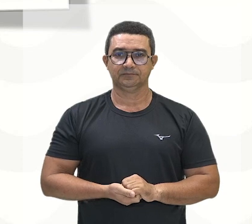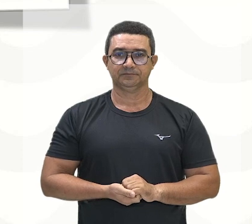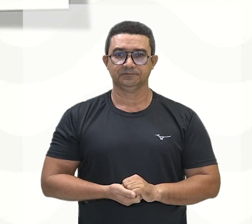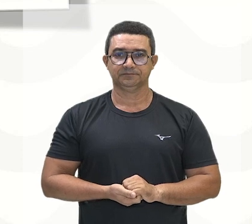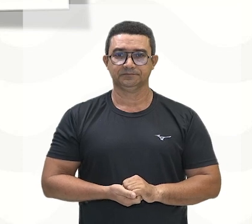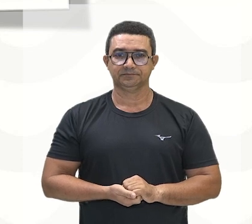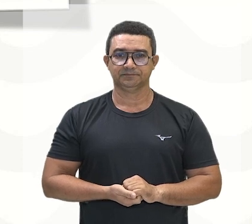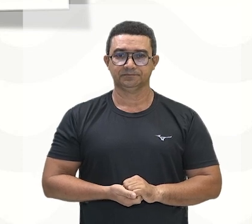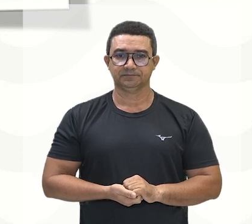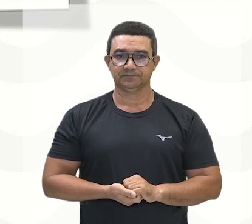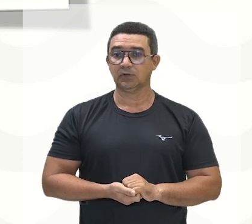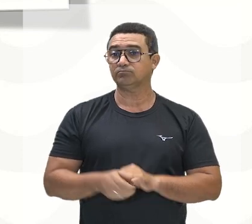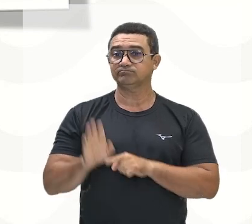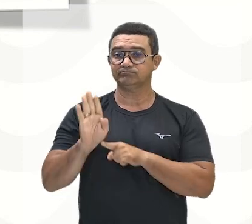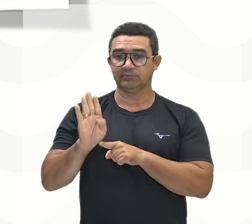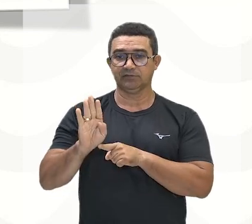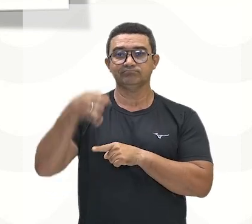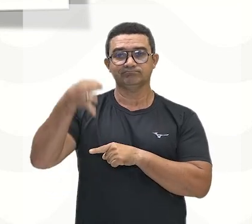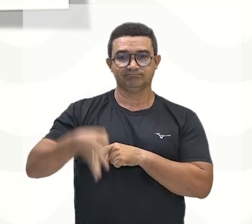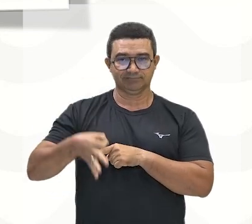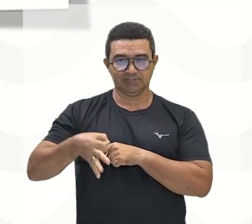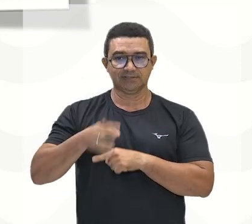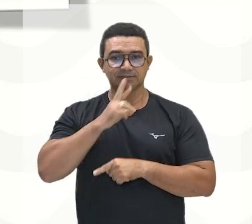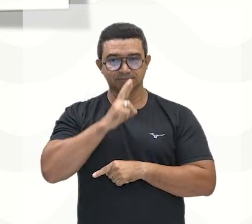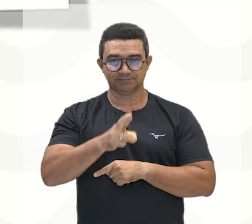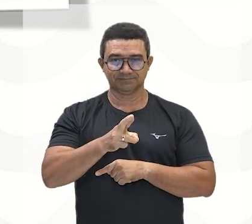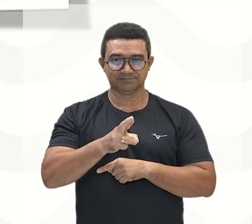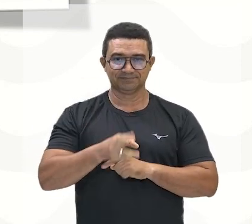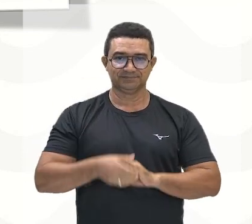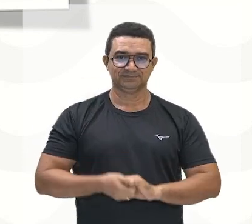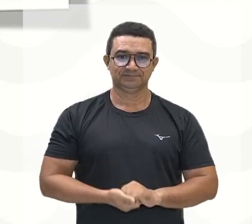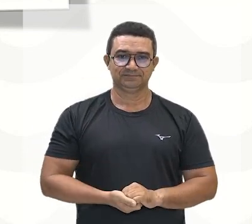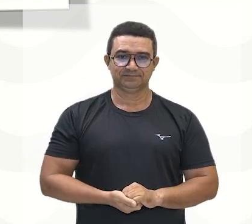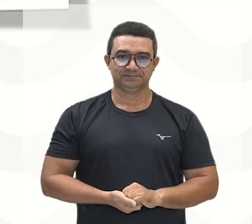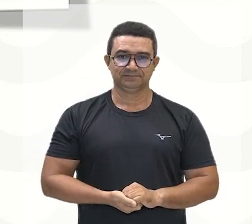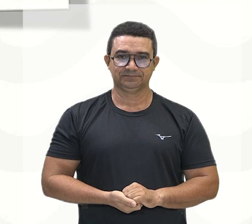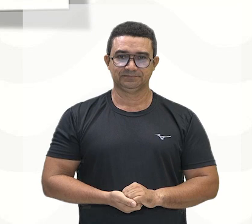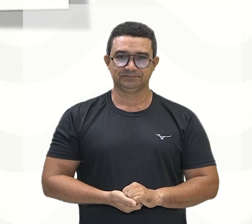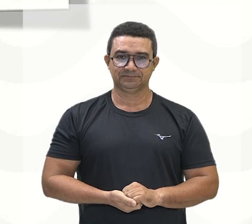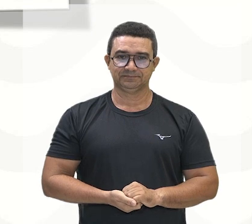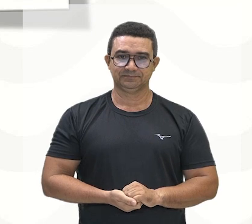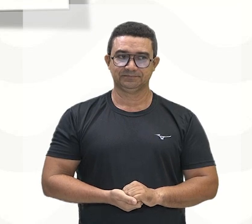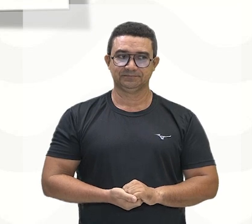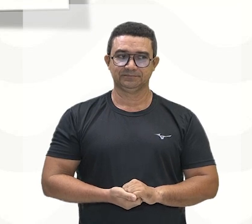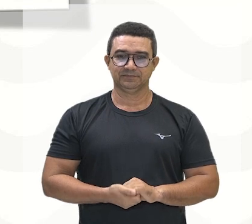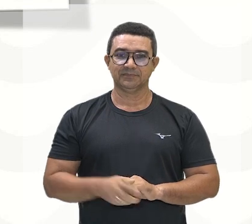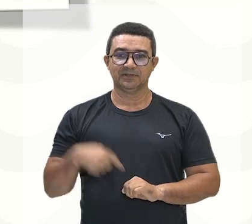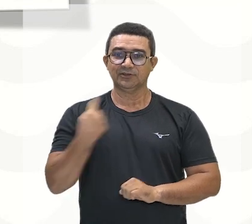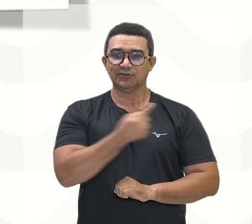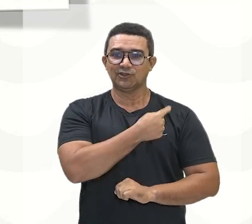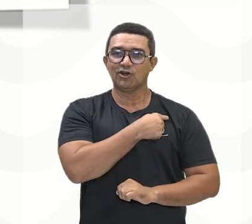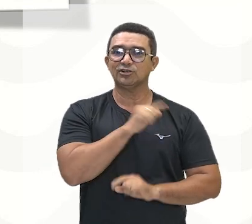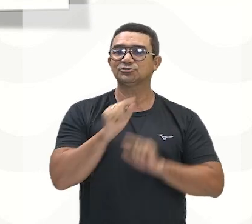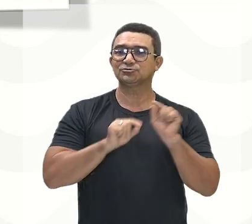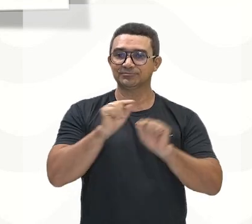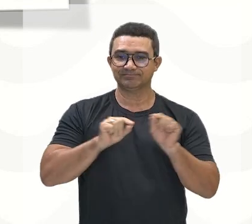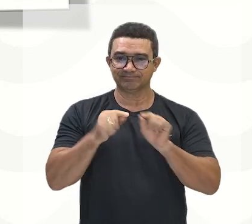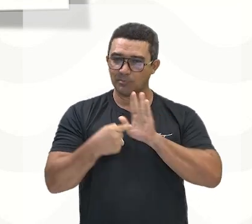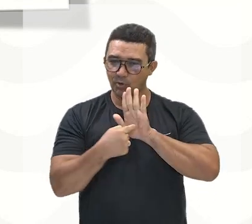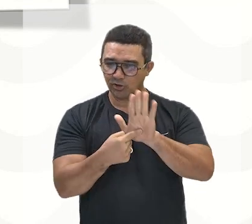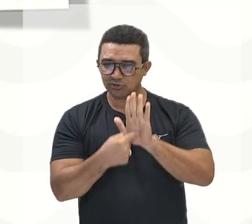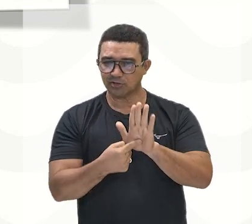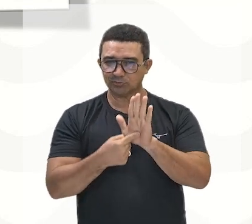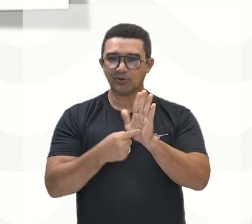E-mail, ok? Então, nós trouxemos exemplos aqui de